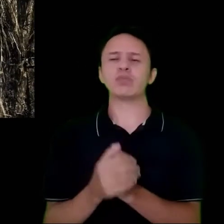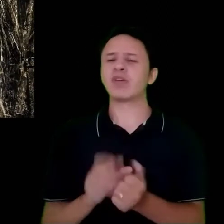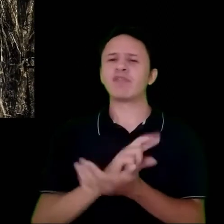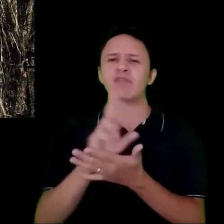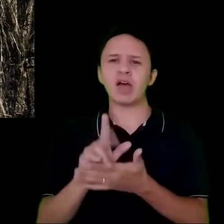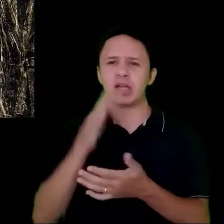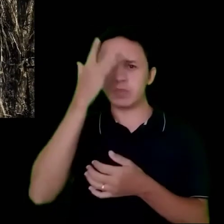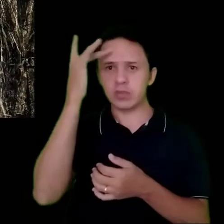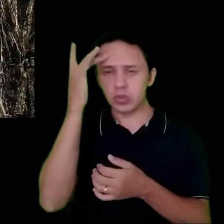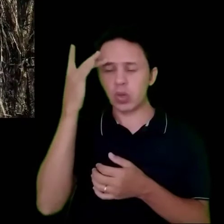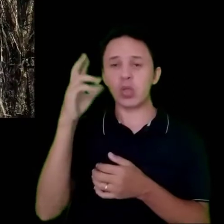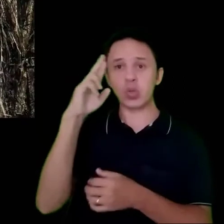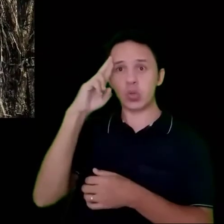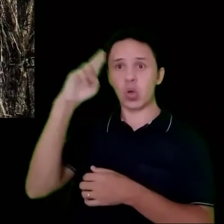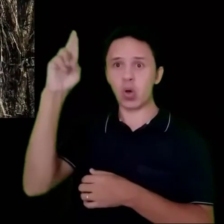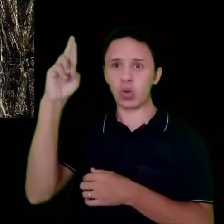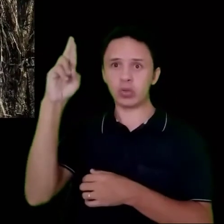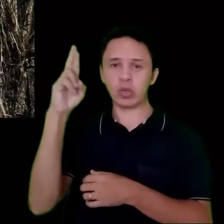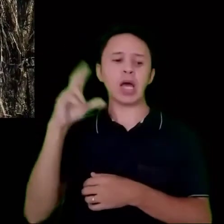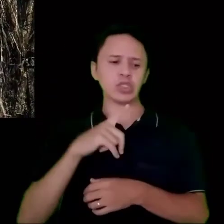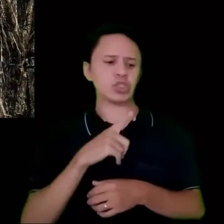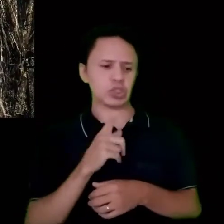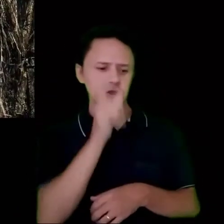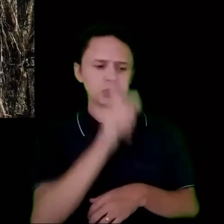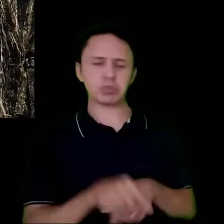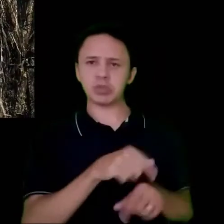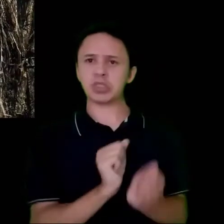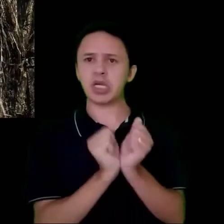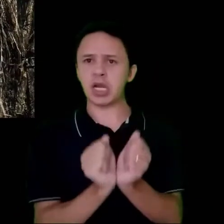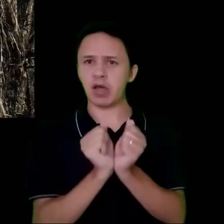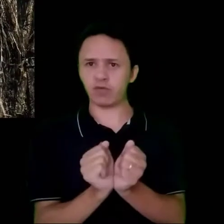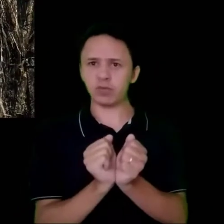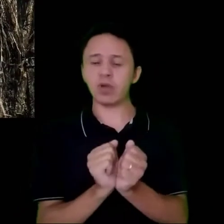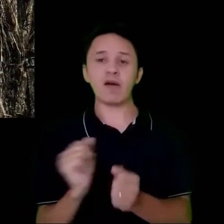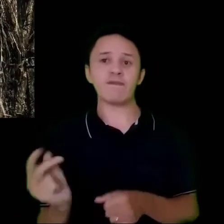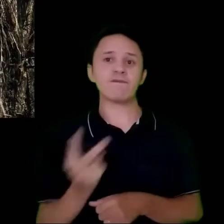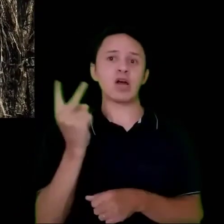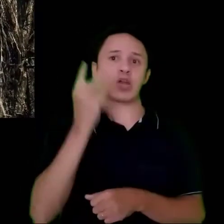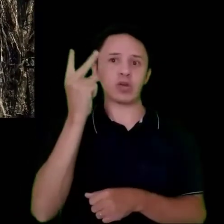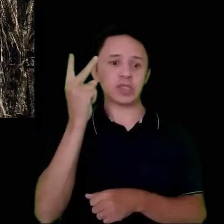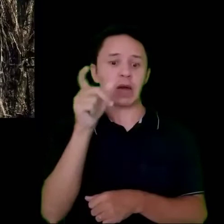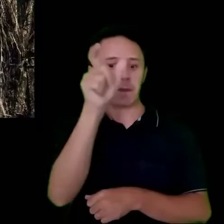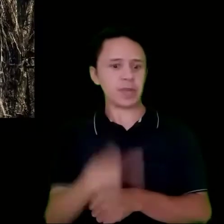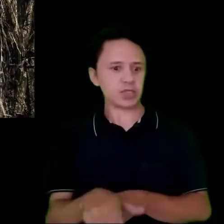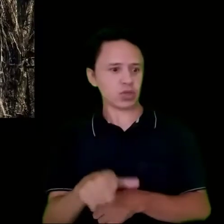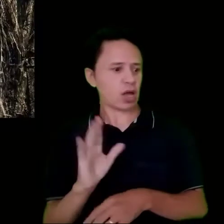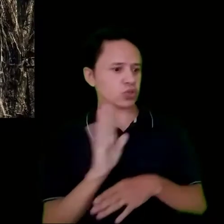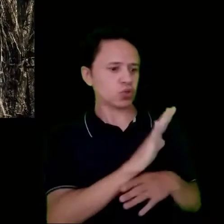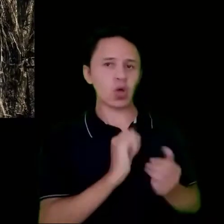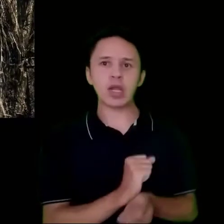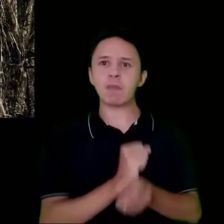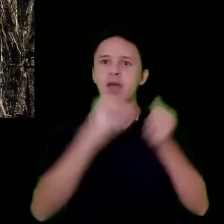diversos patriarcas eram donos de pessoas escravizadas. Além disso, os textos regulavam e valorizavam quando uma pessoa